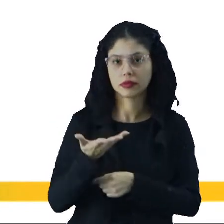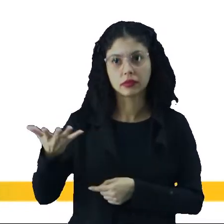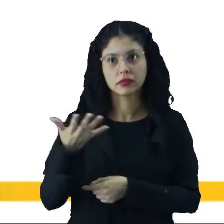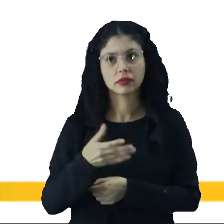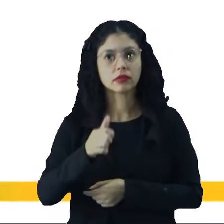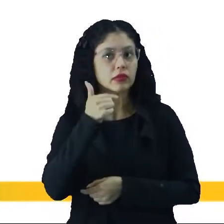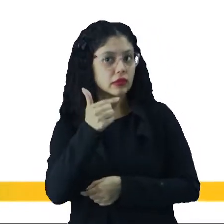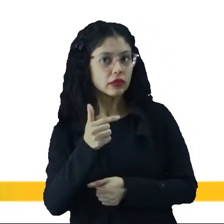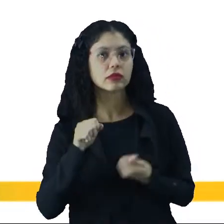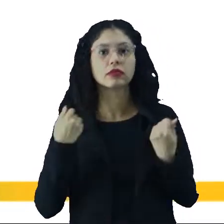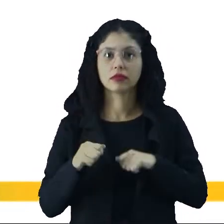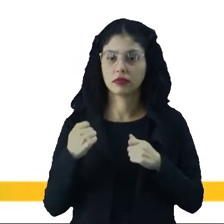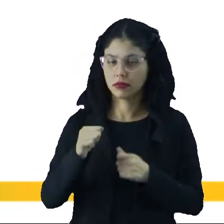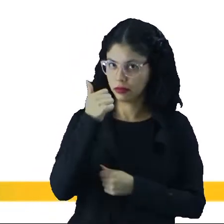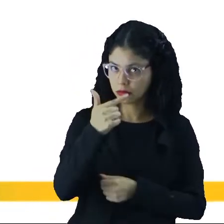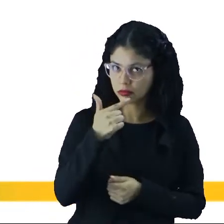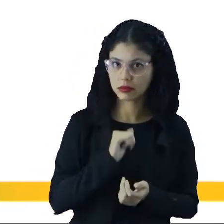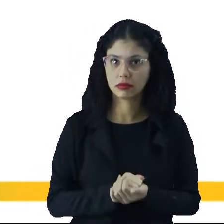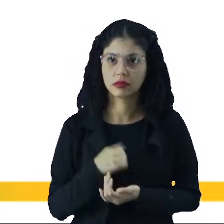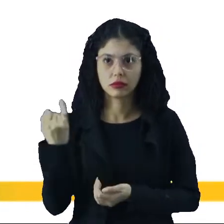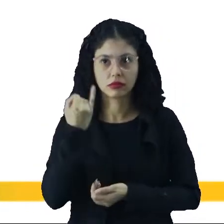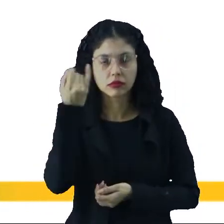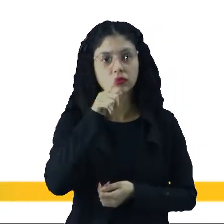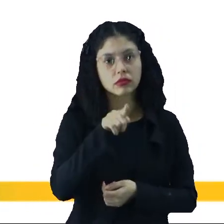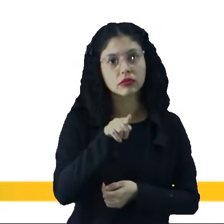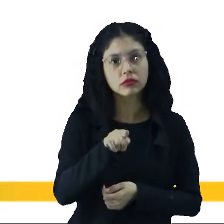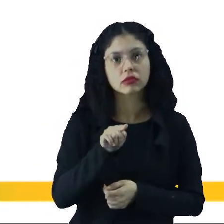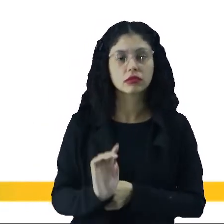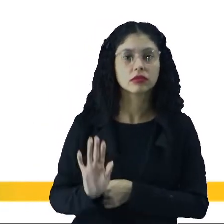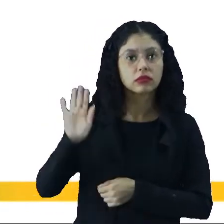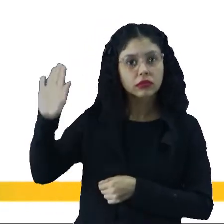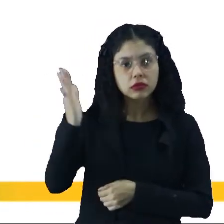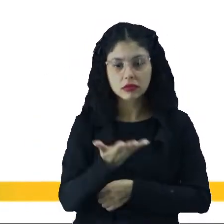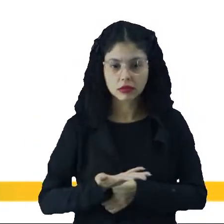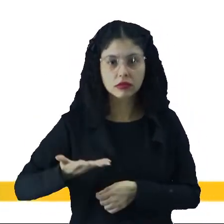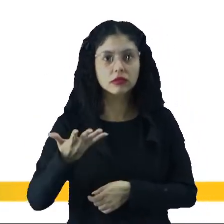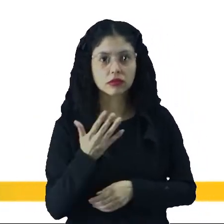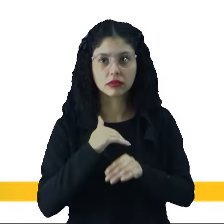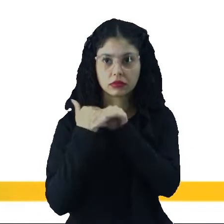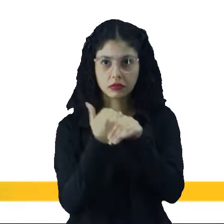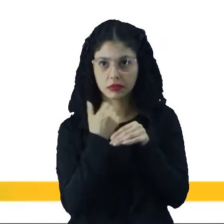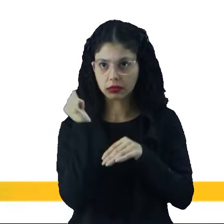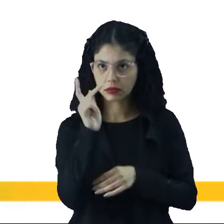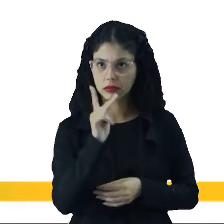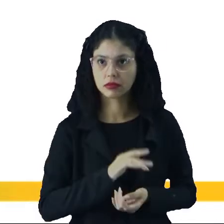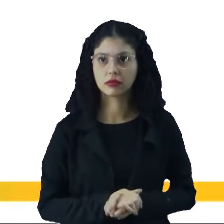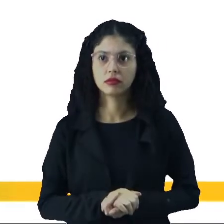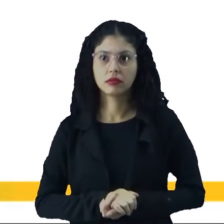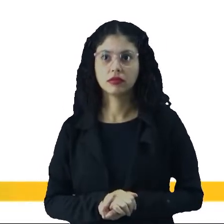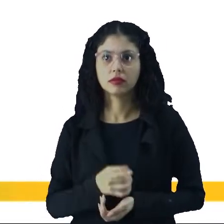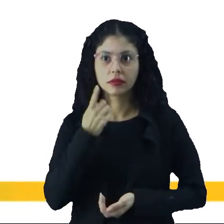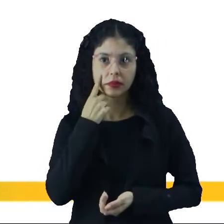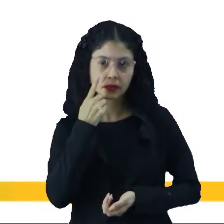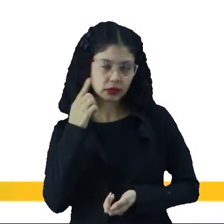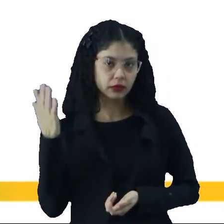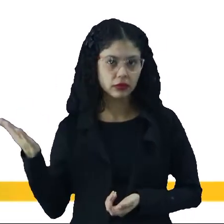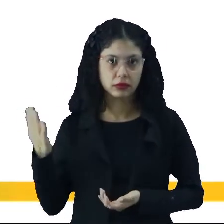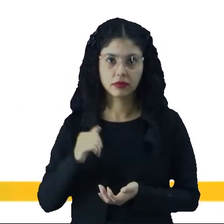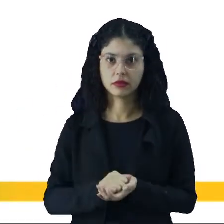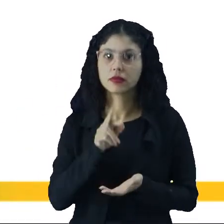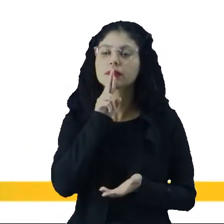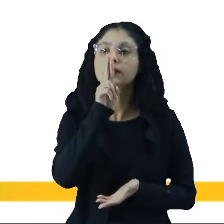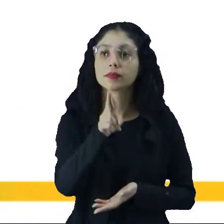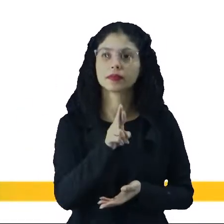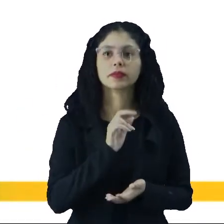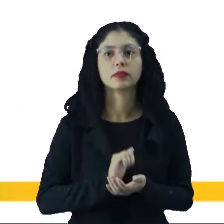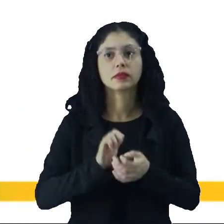fosse base 2, aqui teria que ser por 2. O importante é você deixar as bases iguais, ok? Olha só isso aqui.